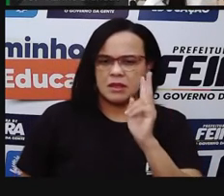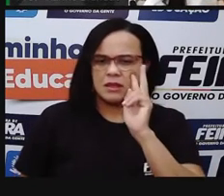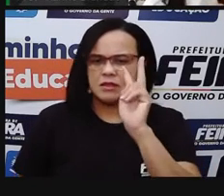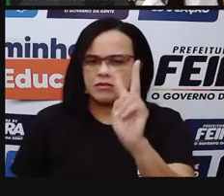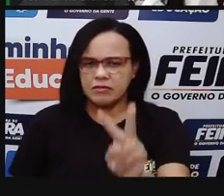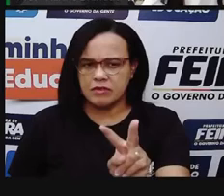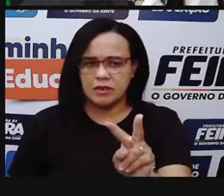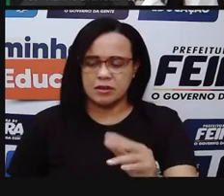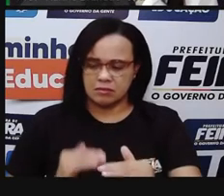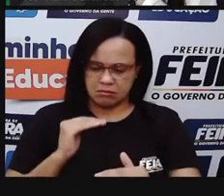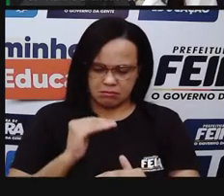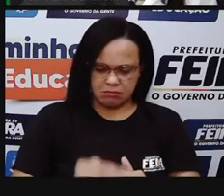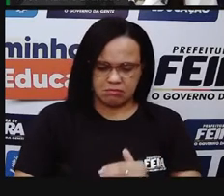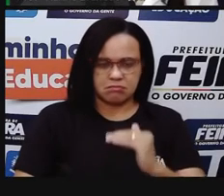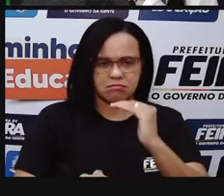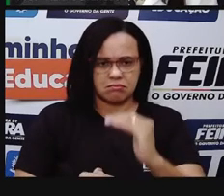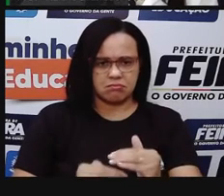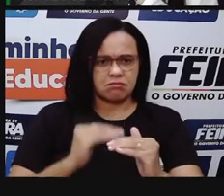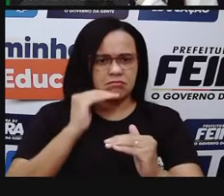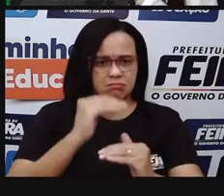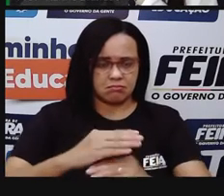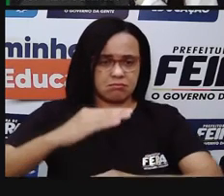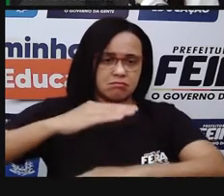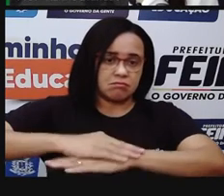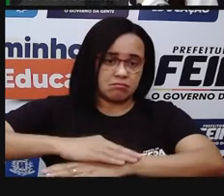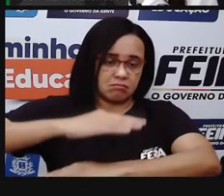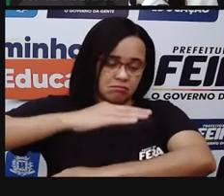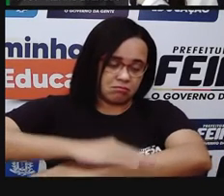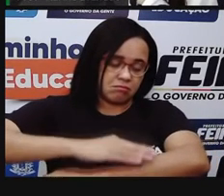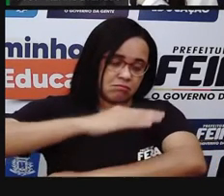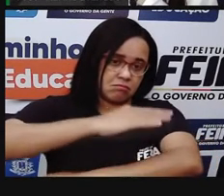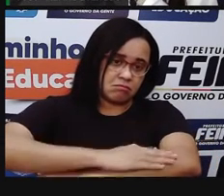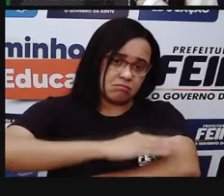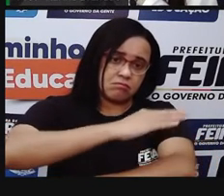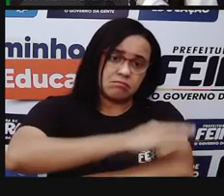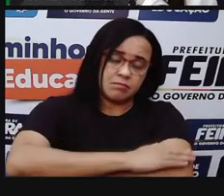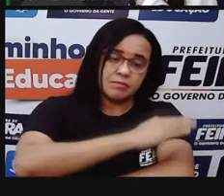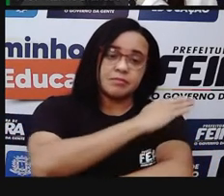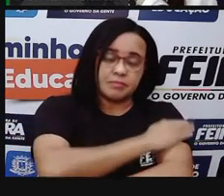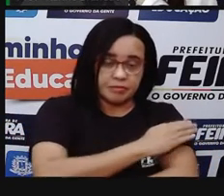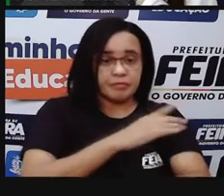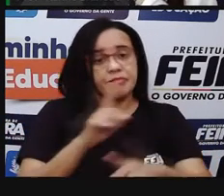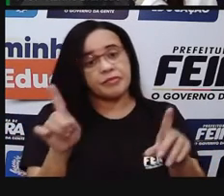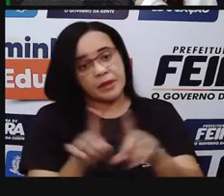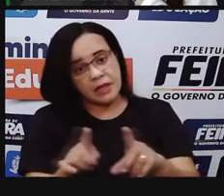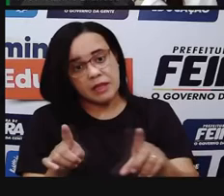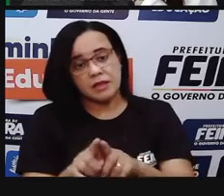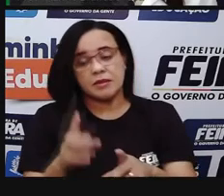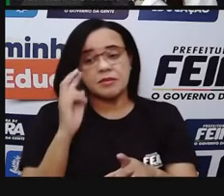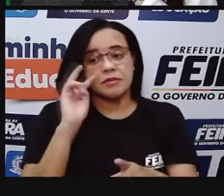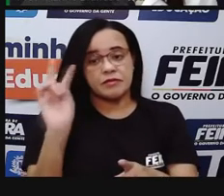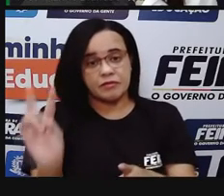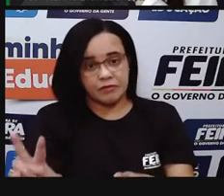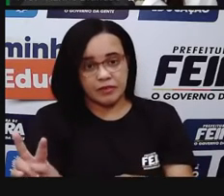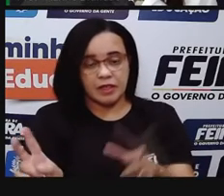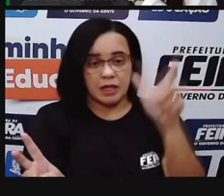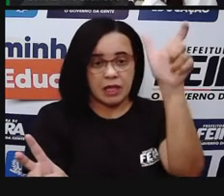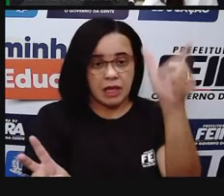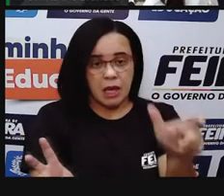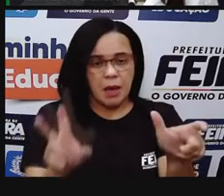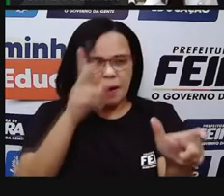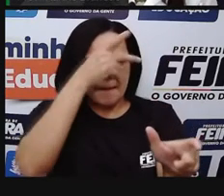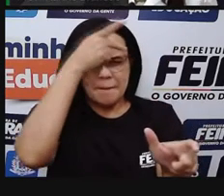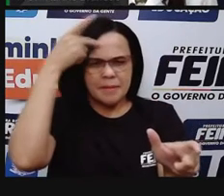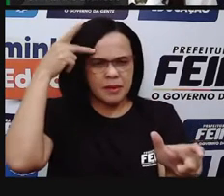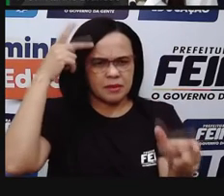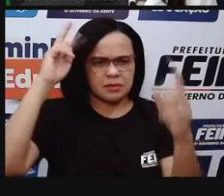de desenvolvimento desse sapo, né? Aqui e a gente observar o lado desenvolvimento de nós, seres humanos,